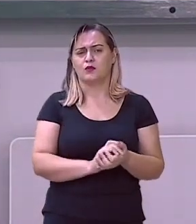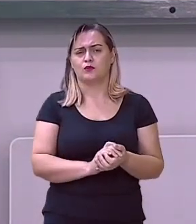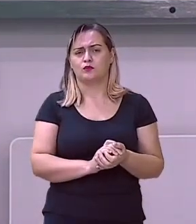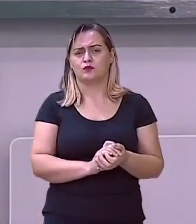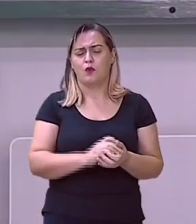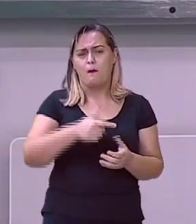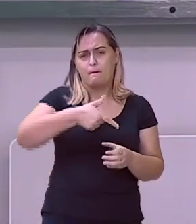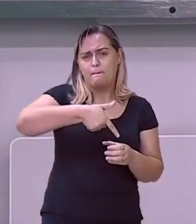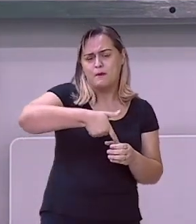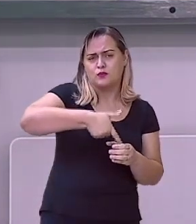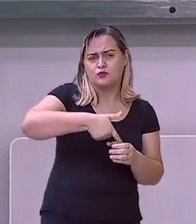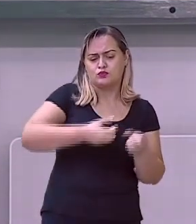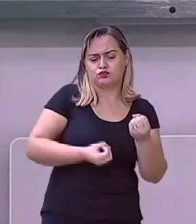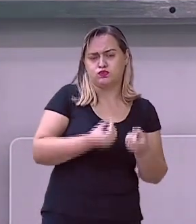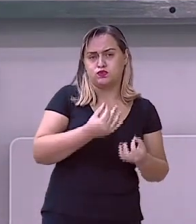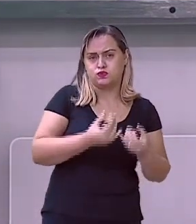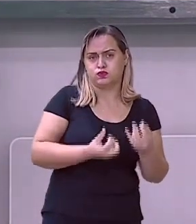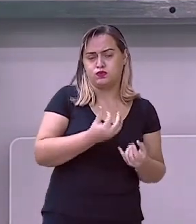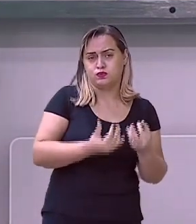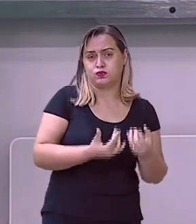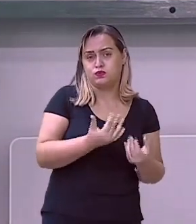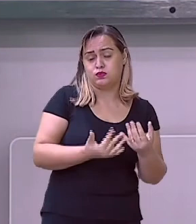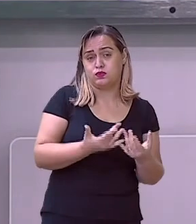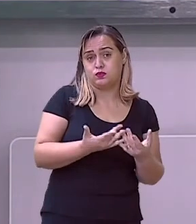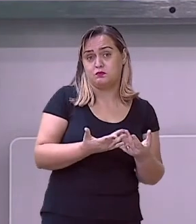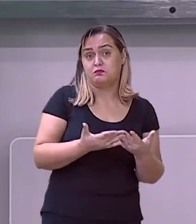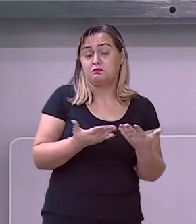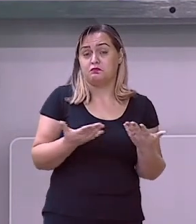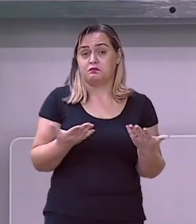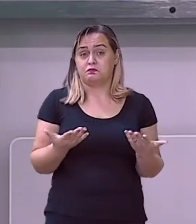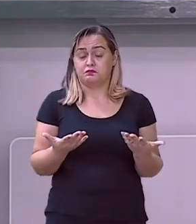exemplo, tem